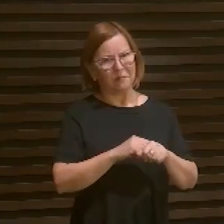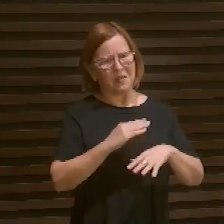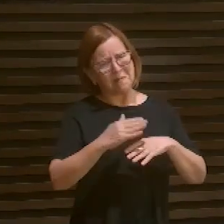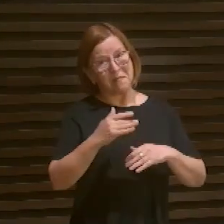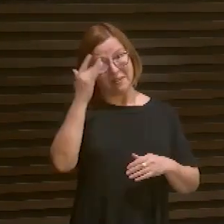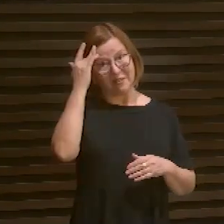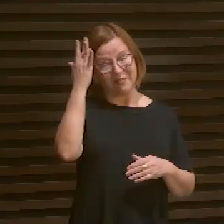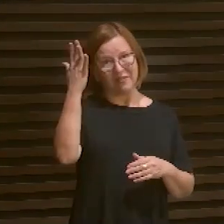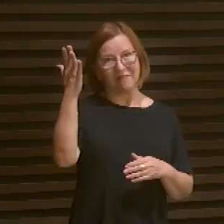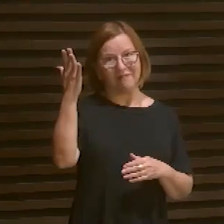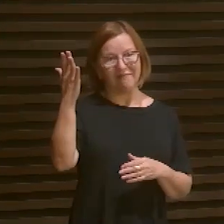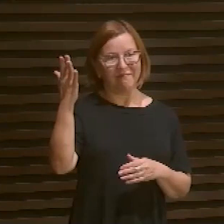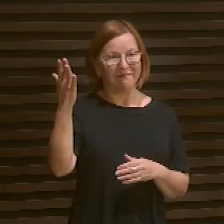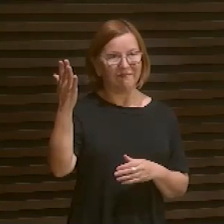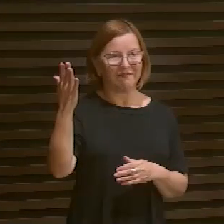fácil.